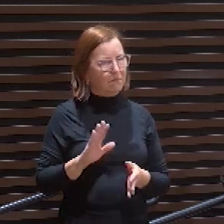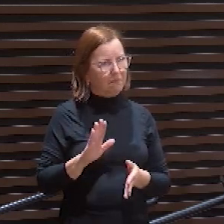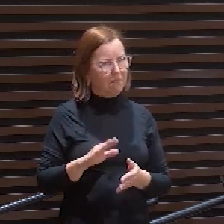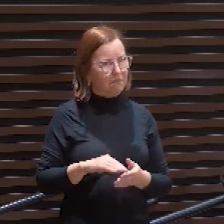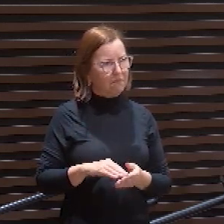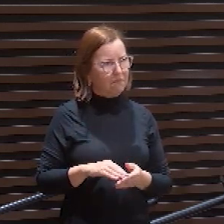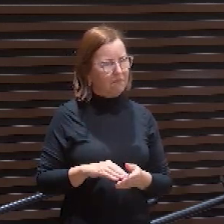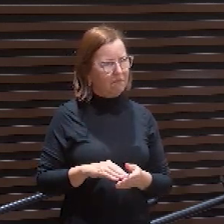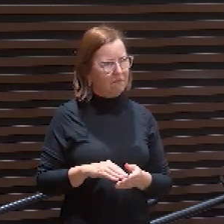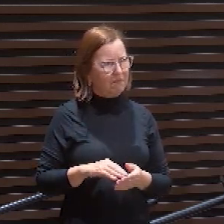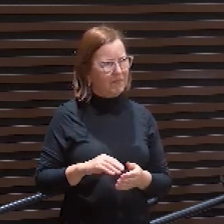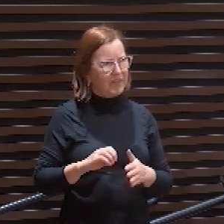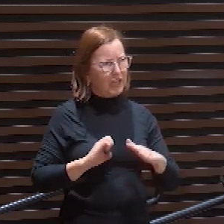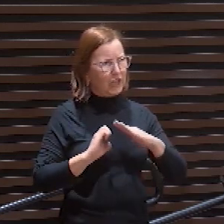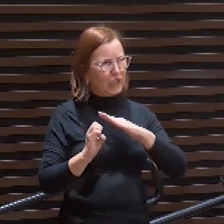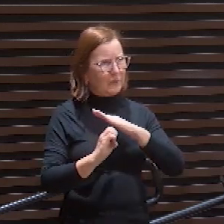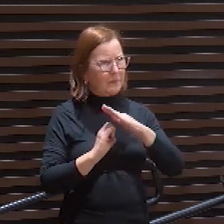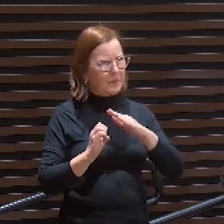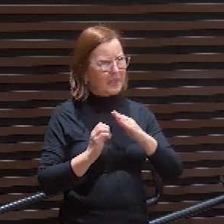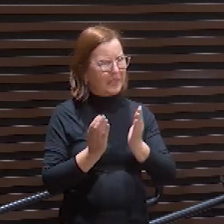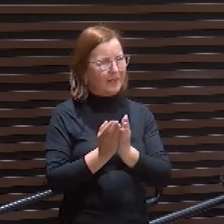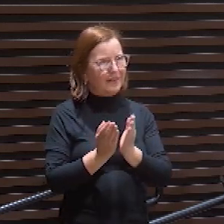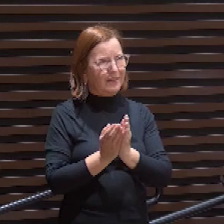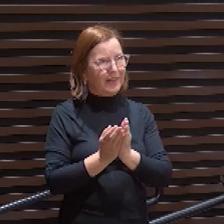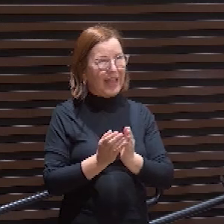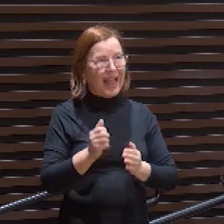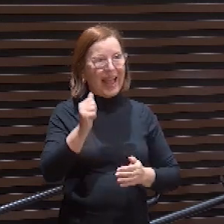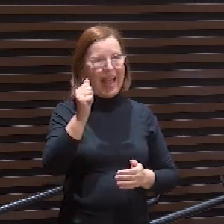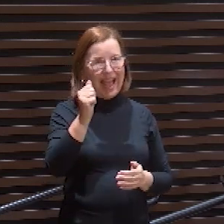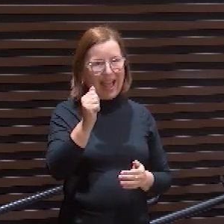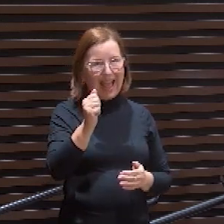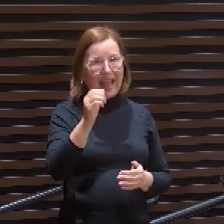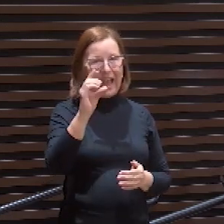de empresários cristãos,